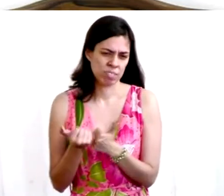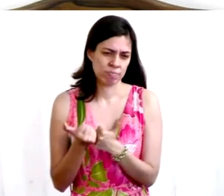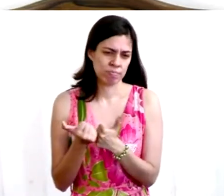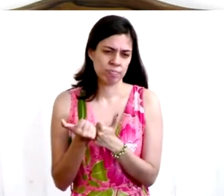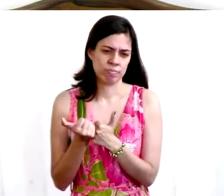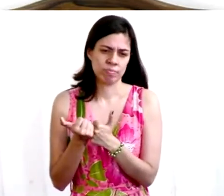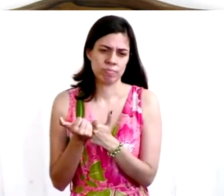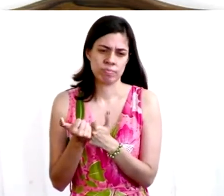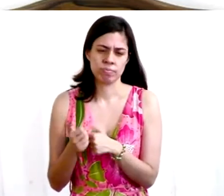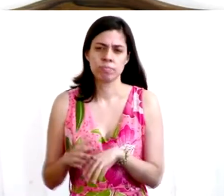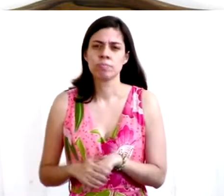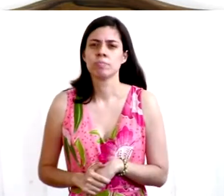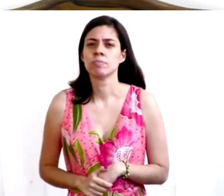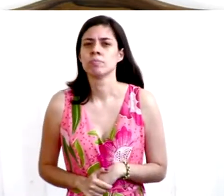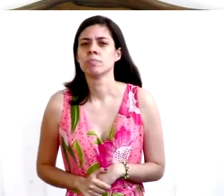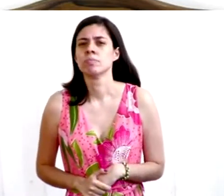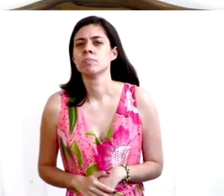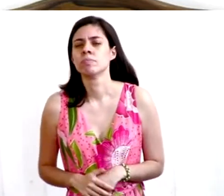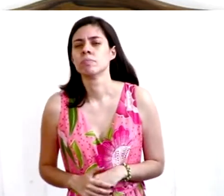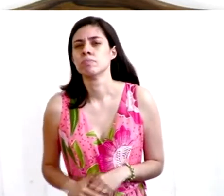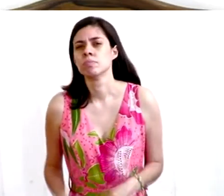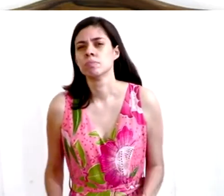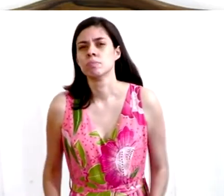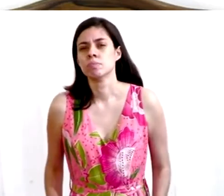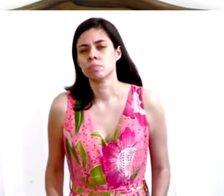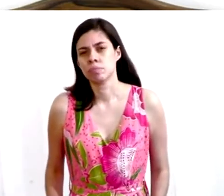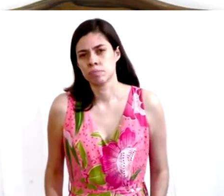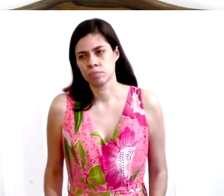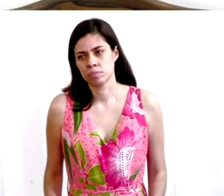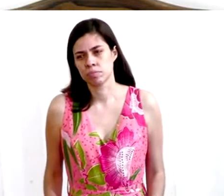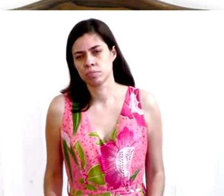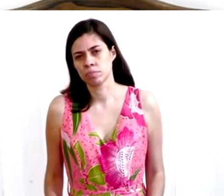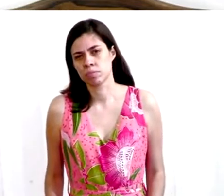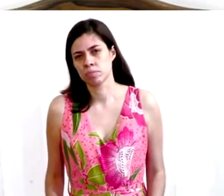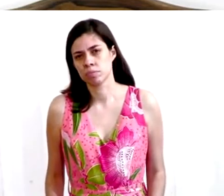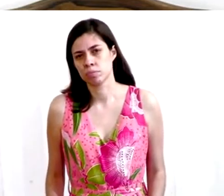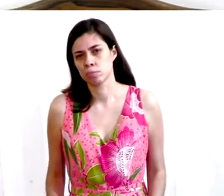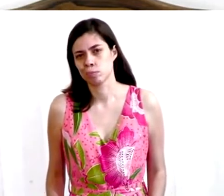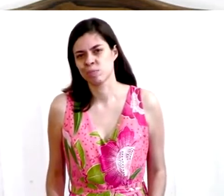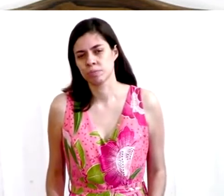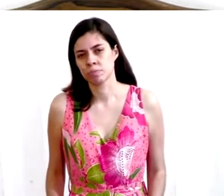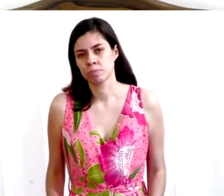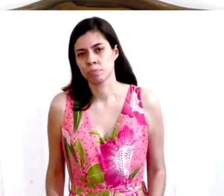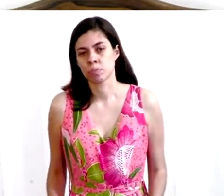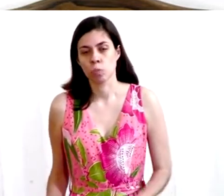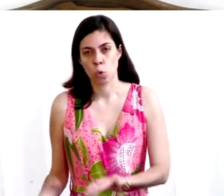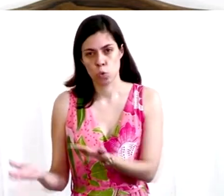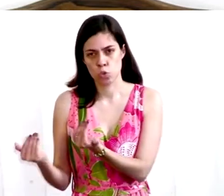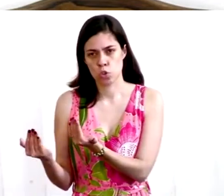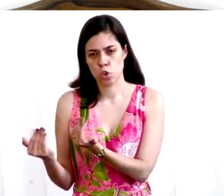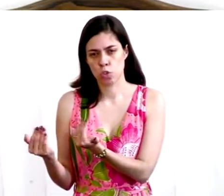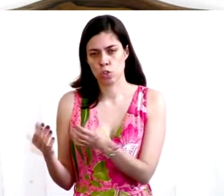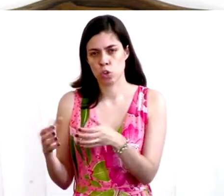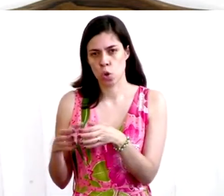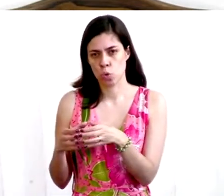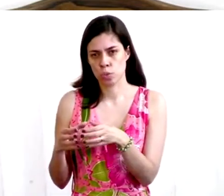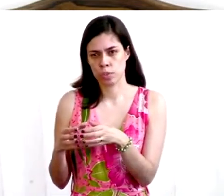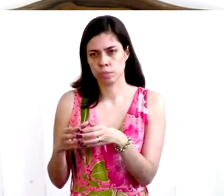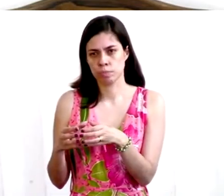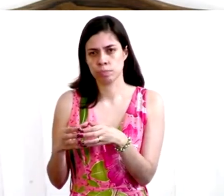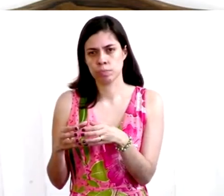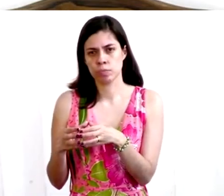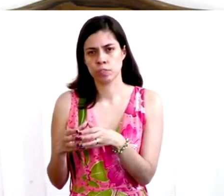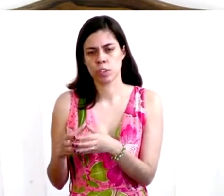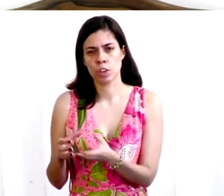Ele não foi bem recebido. Ele ainda não é bem recebido. Ontem à tarde, os nossos jovens, alguns dos nossos jovens, eu gostaria que